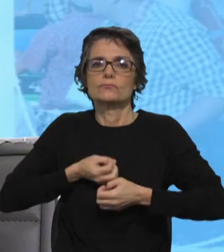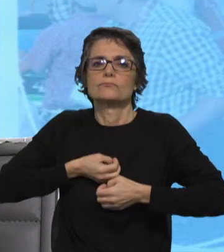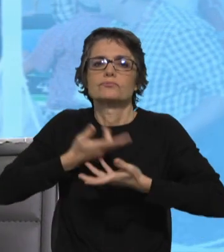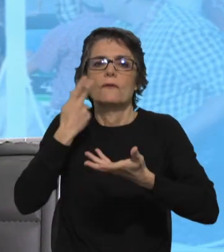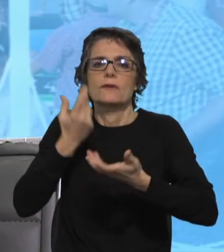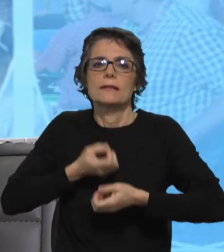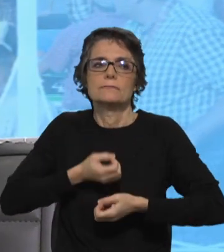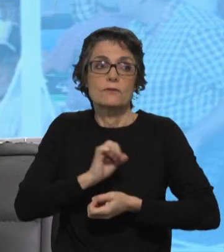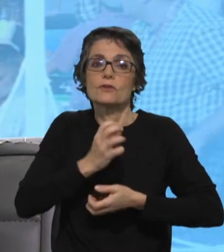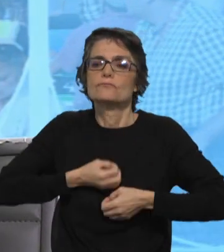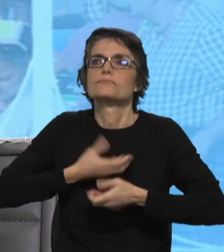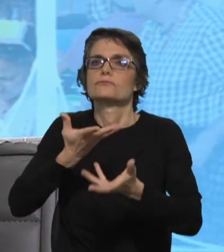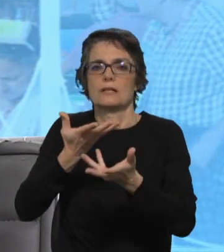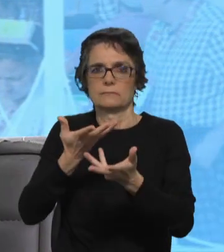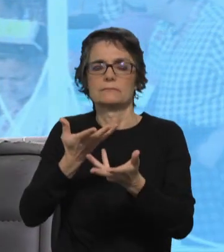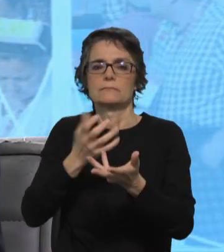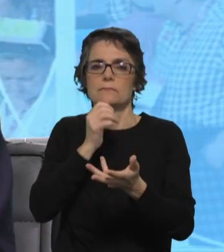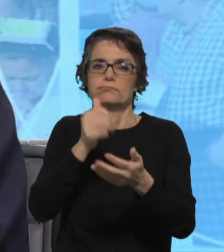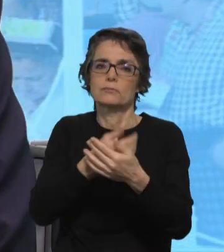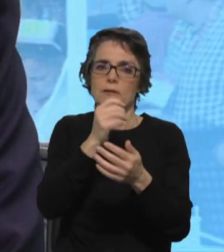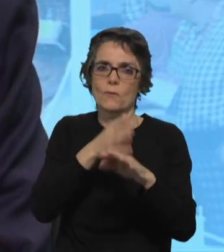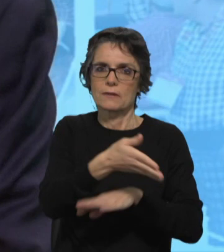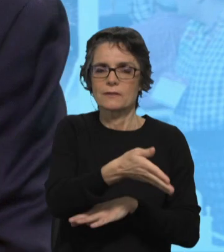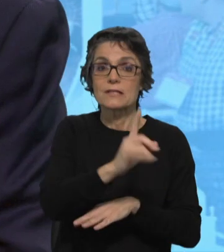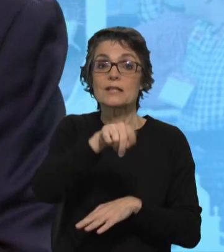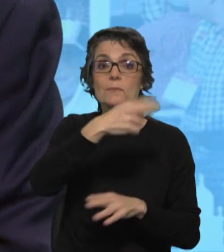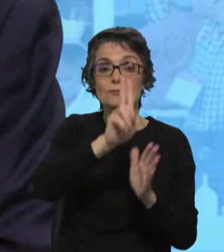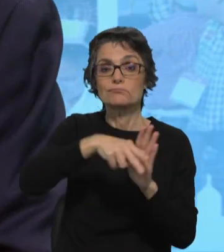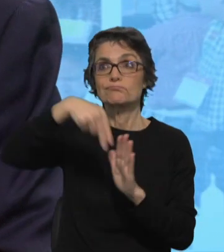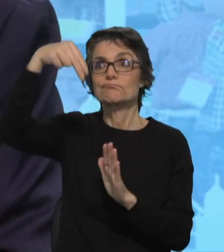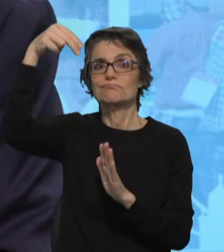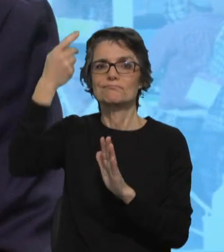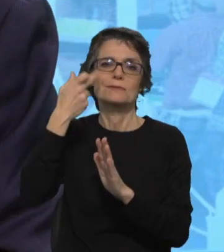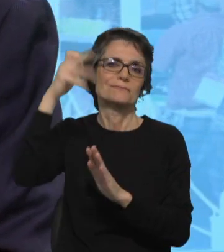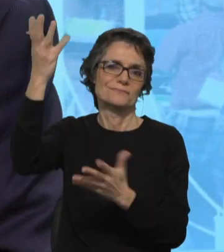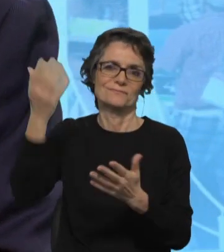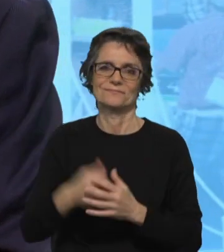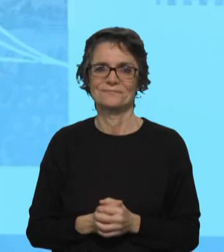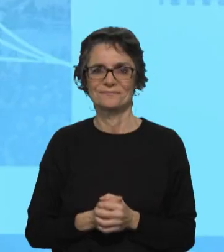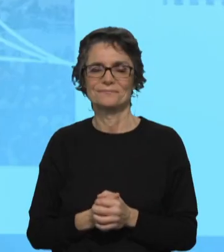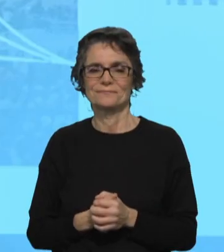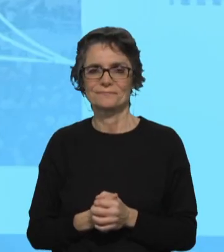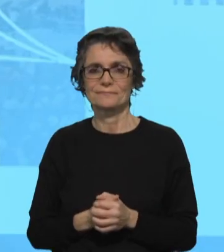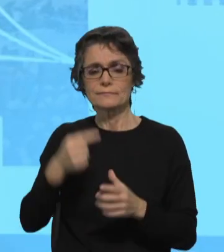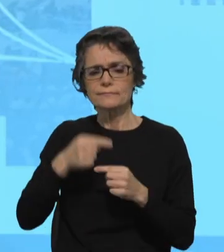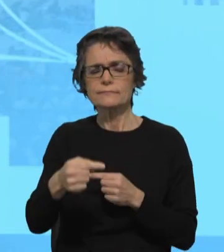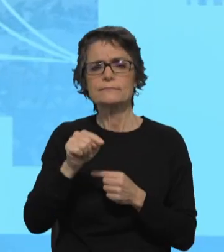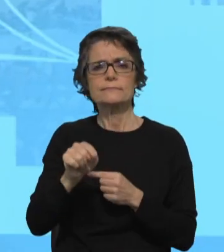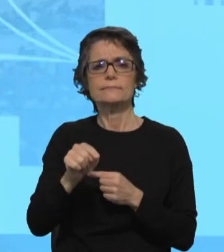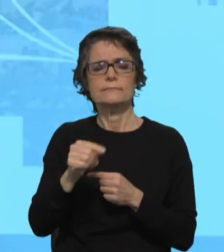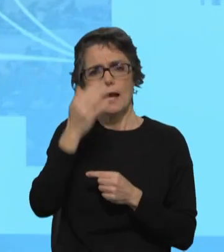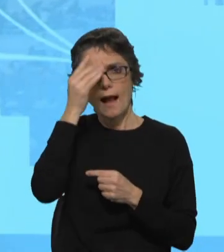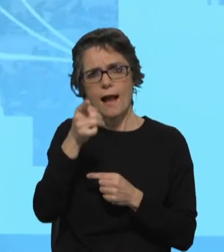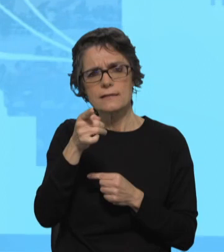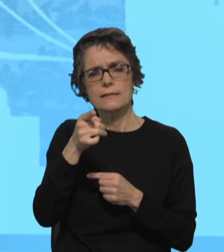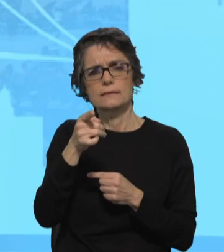dessa entrega radical de Jesus, na abertura da ressurreição, até ao infinito. Esta semana considera, Padre Alexandre Palma, que